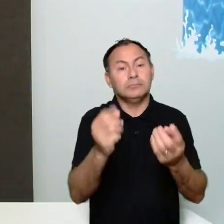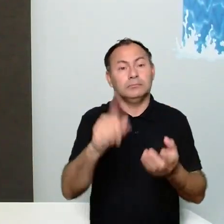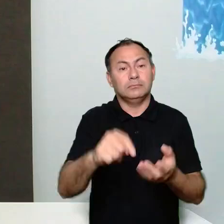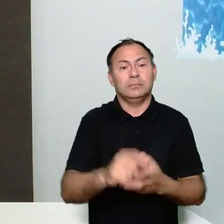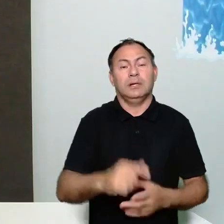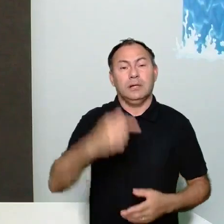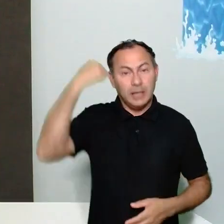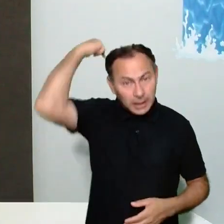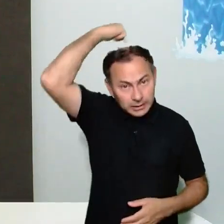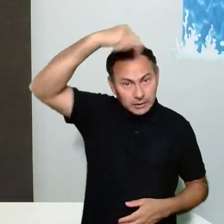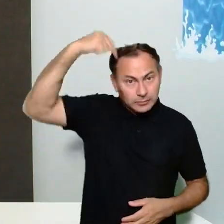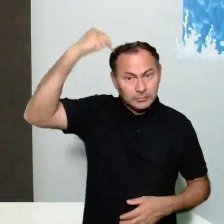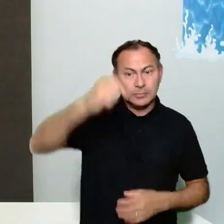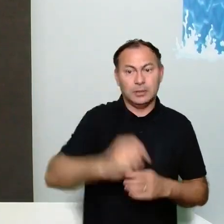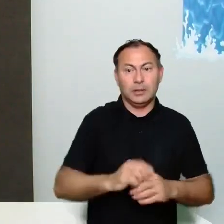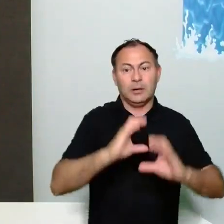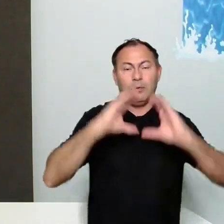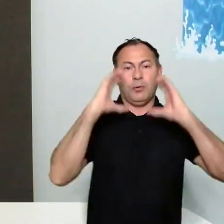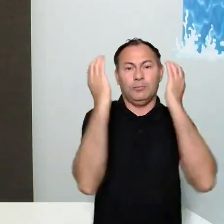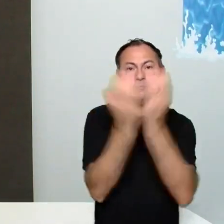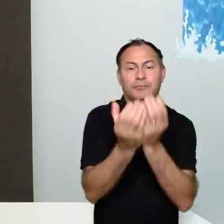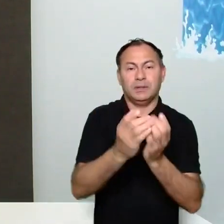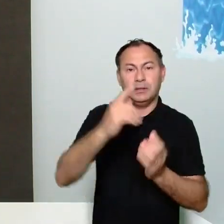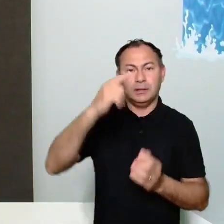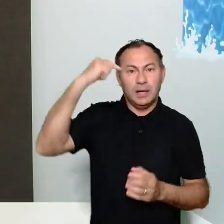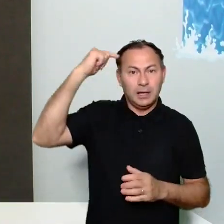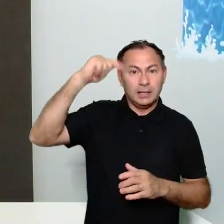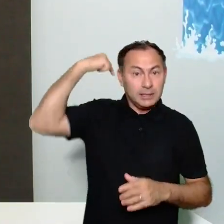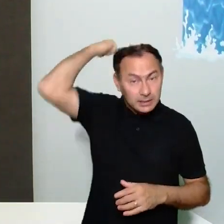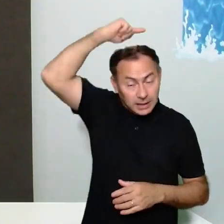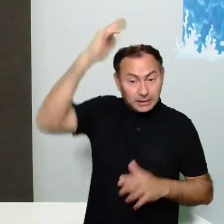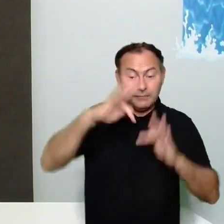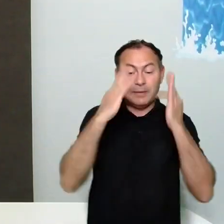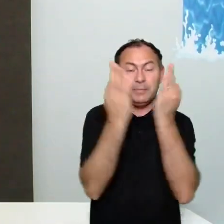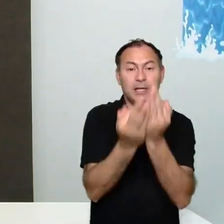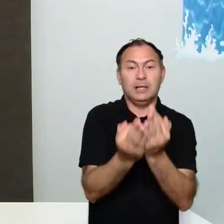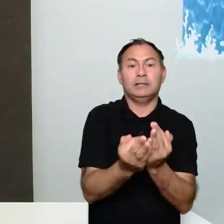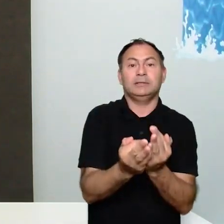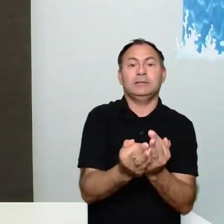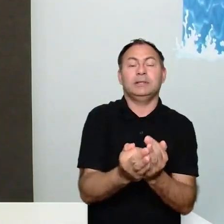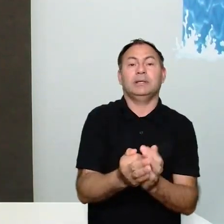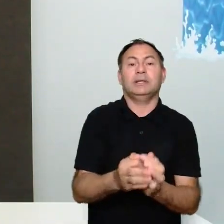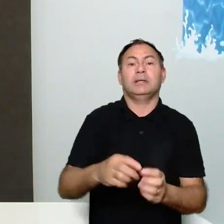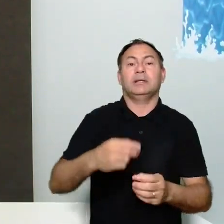fim, a santidade comunitária da Sagrada Família de Nazaré.